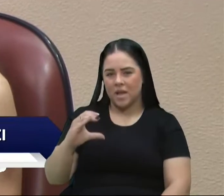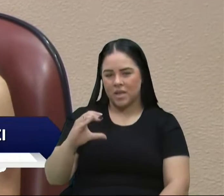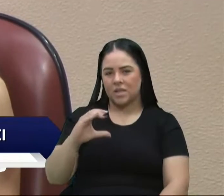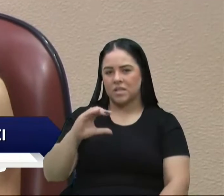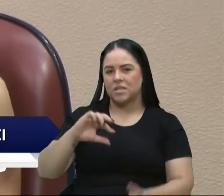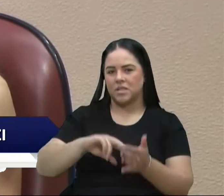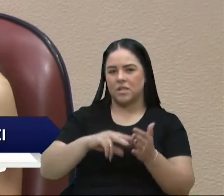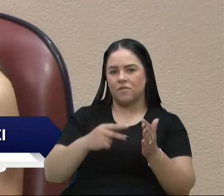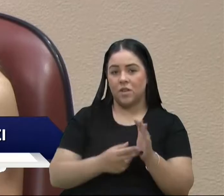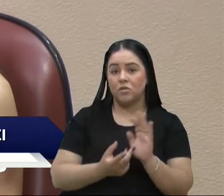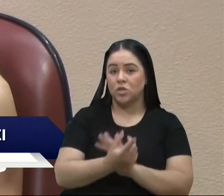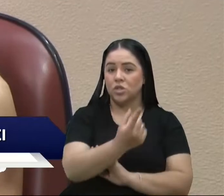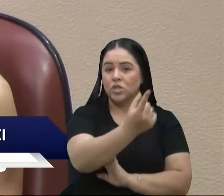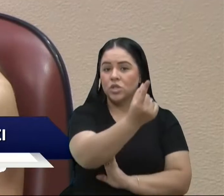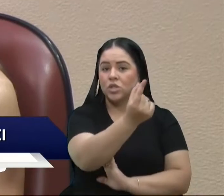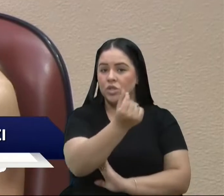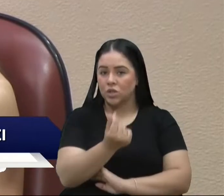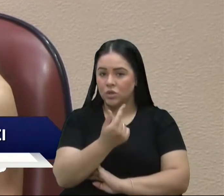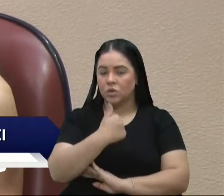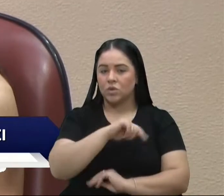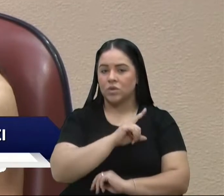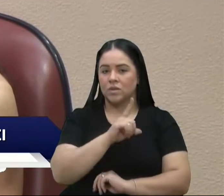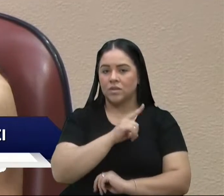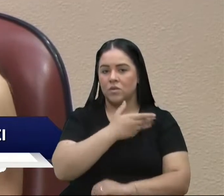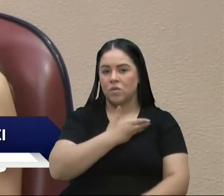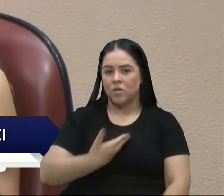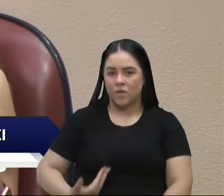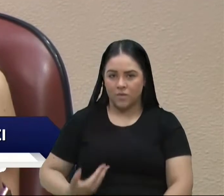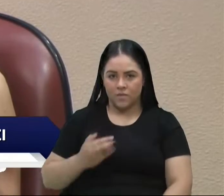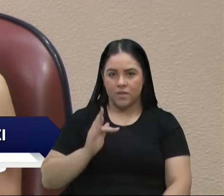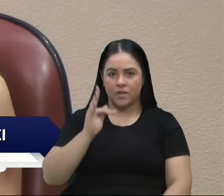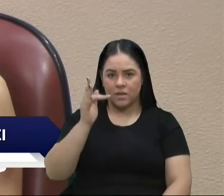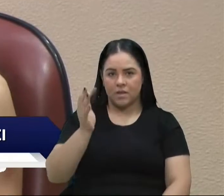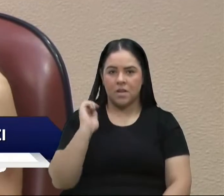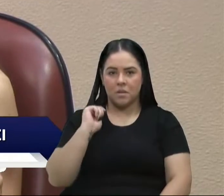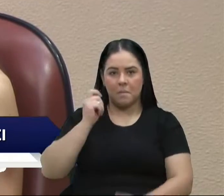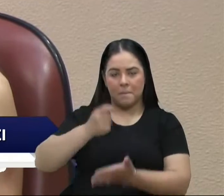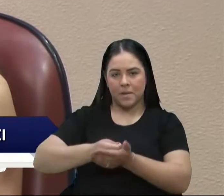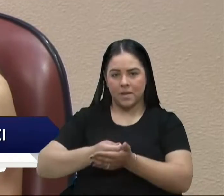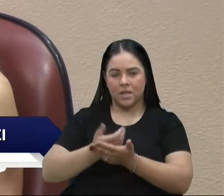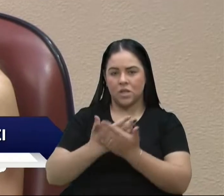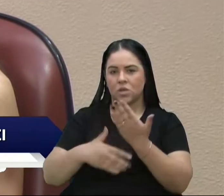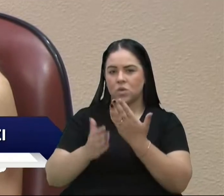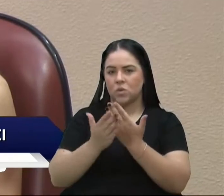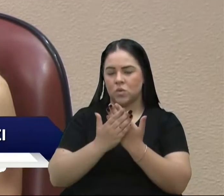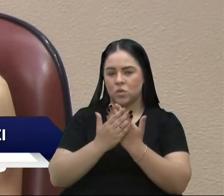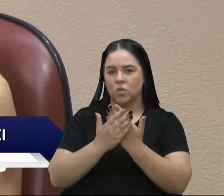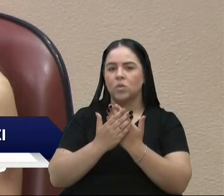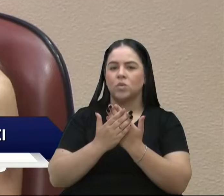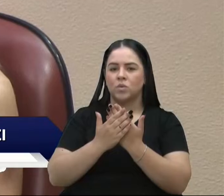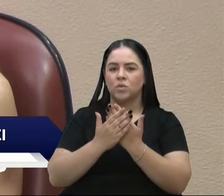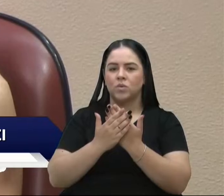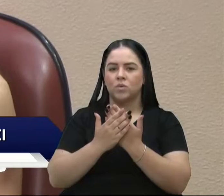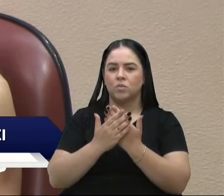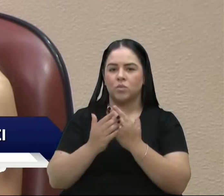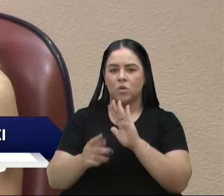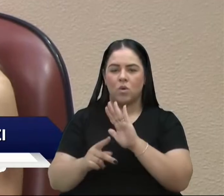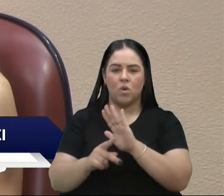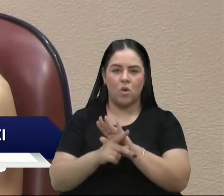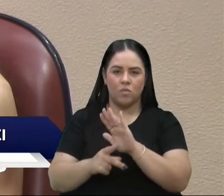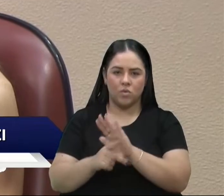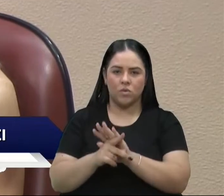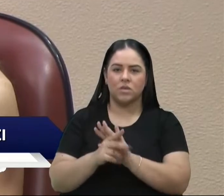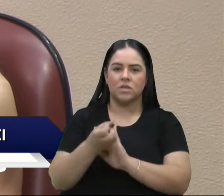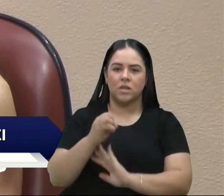MAC é o valor que nós recebemos do governo federal para pagar todos os procedimentos de média e